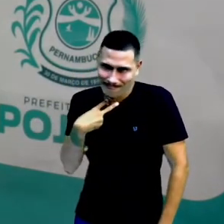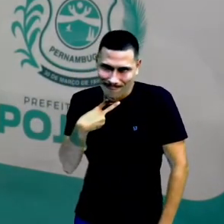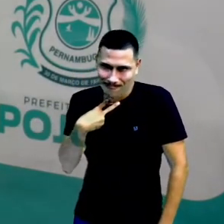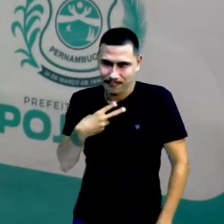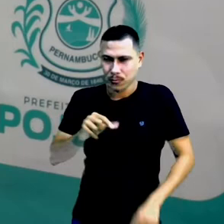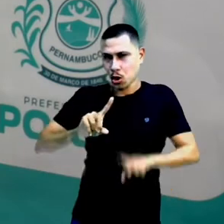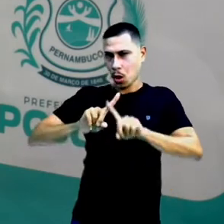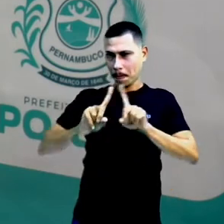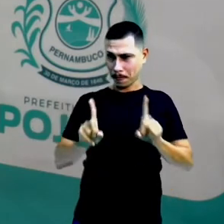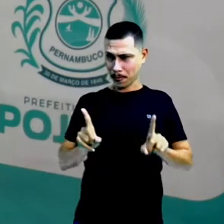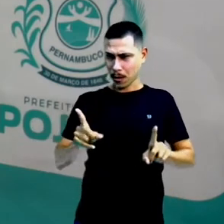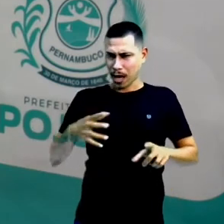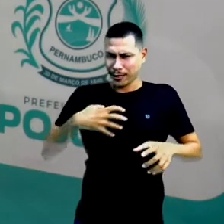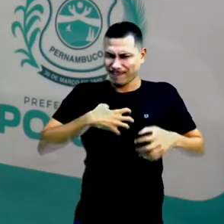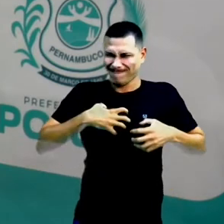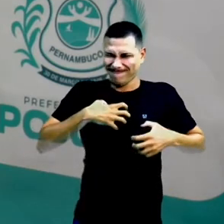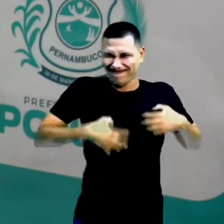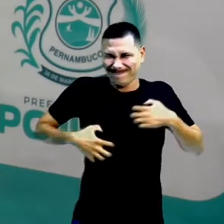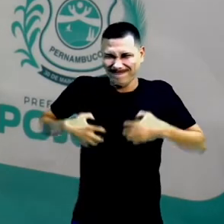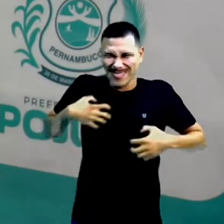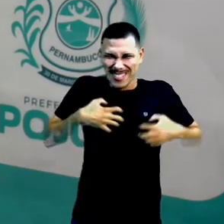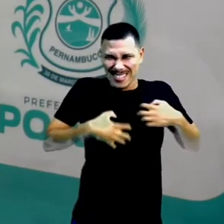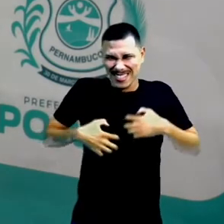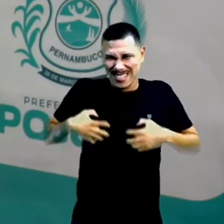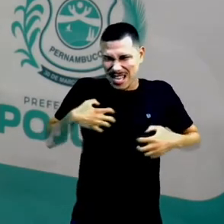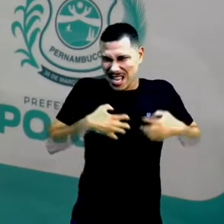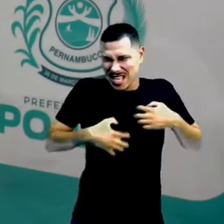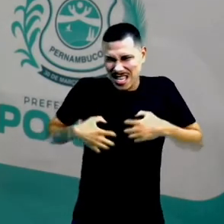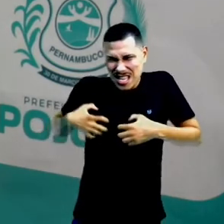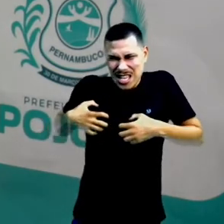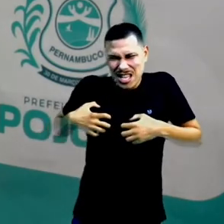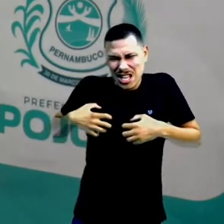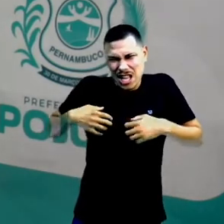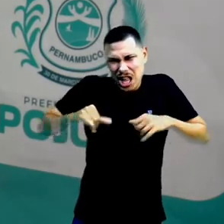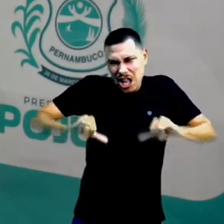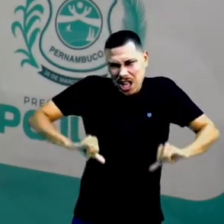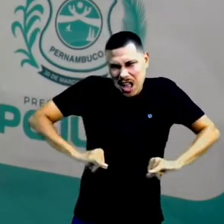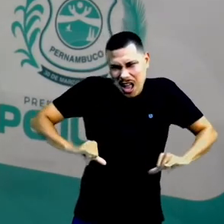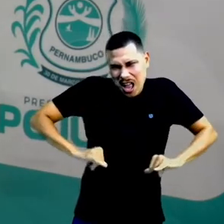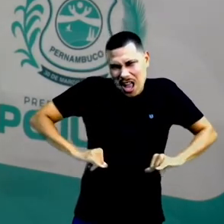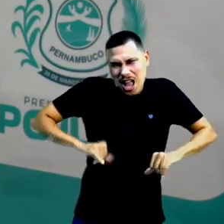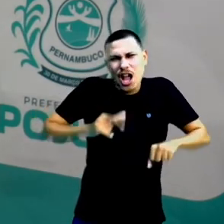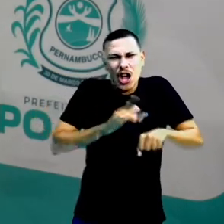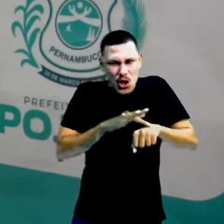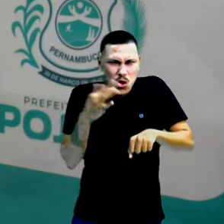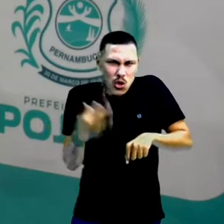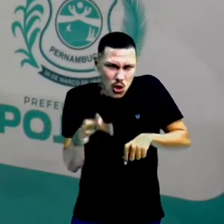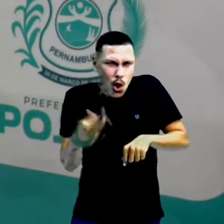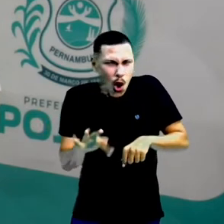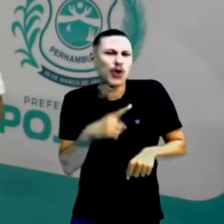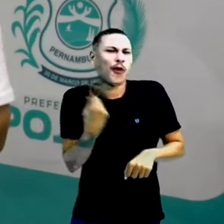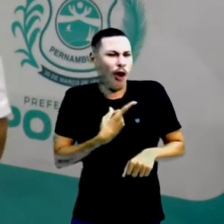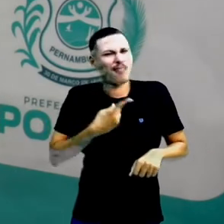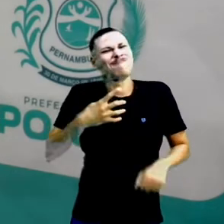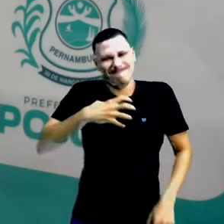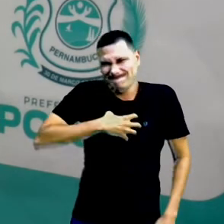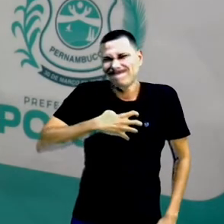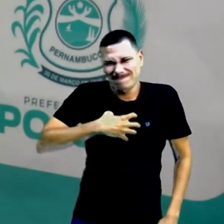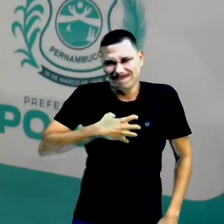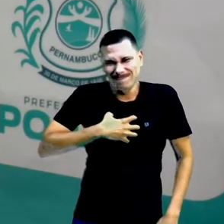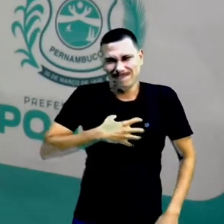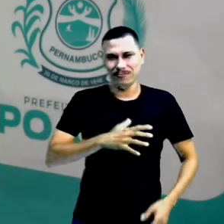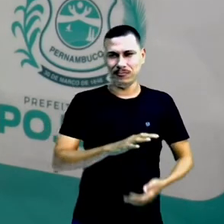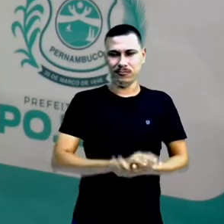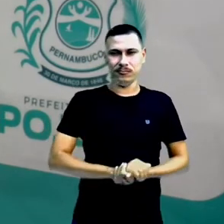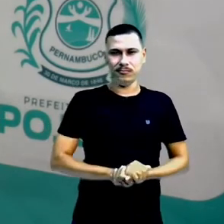mas sentir um mal-estar ou a condição que eles irá nos proporcionar certamente iremos sentir